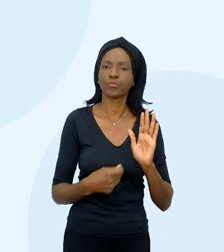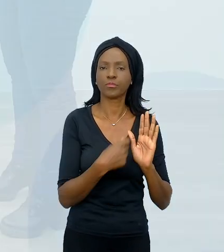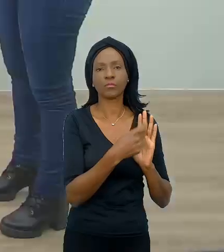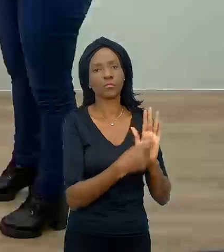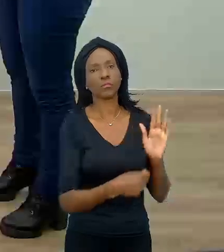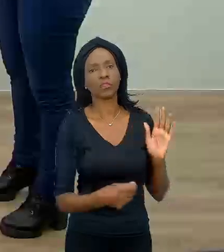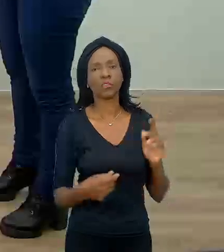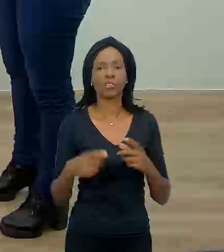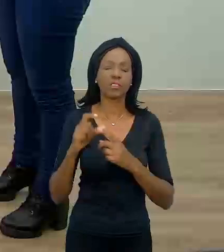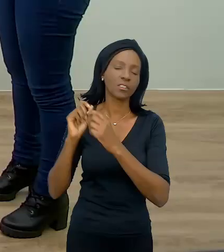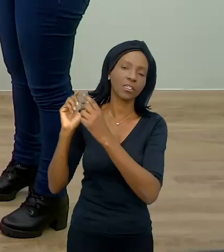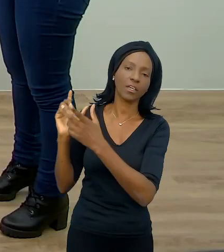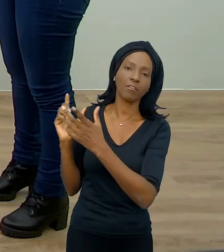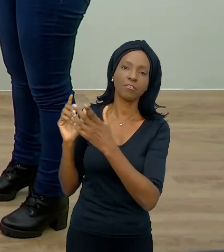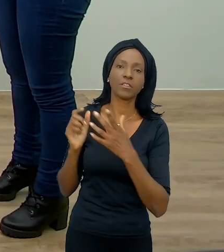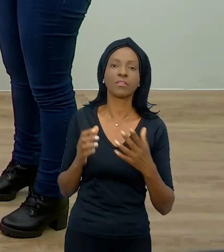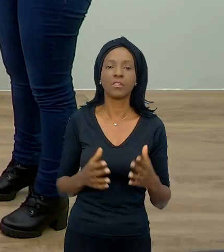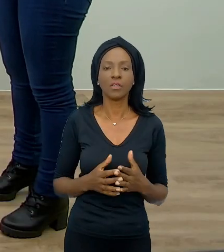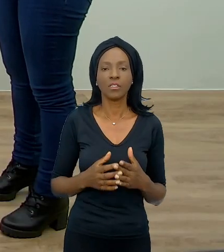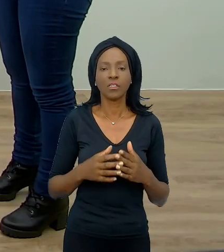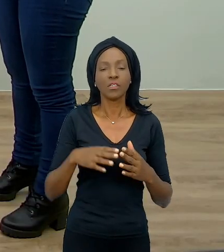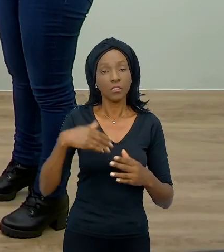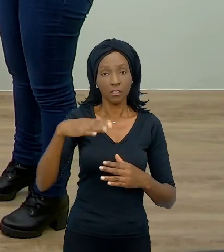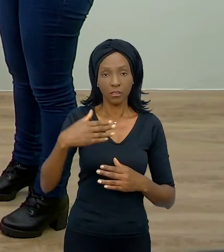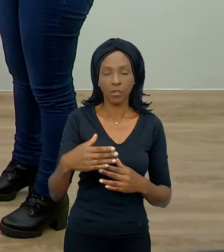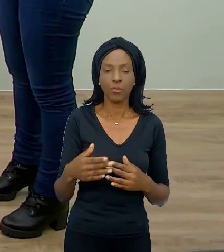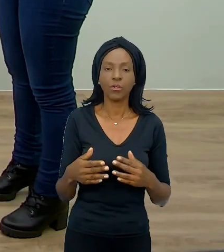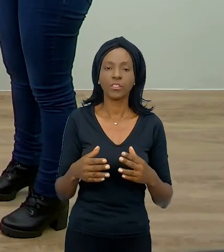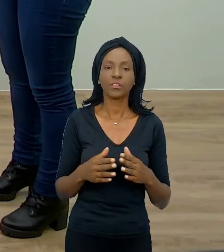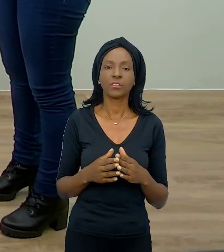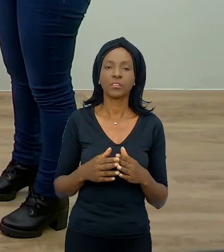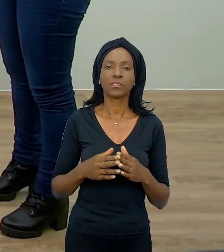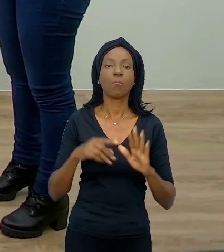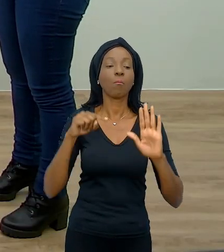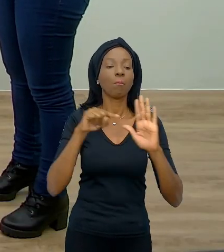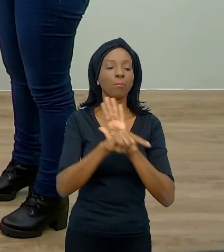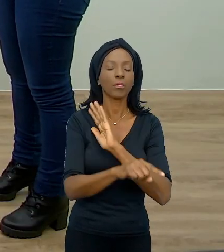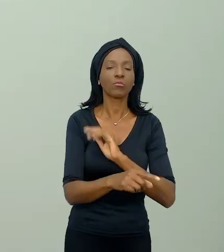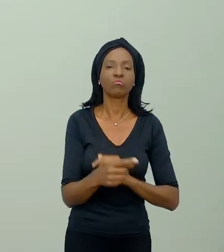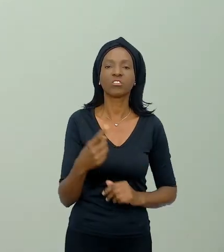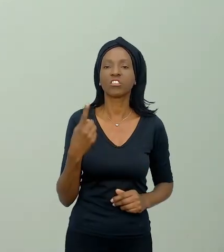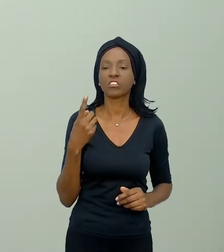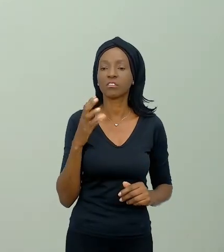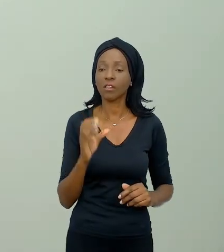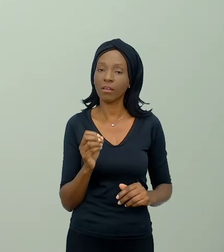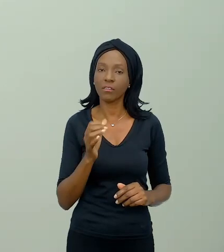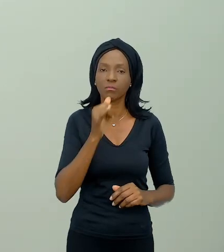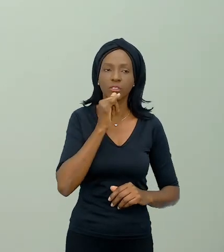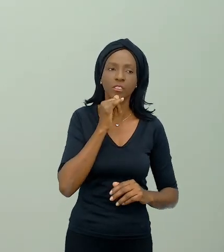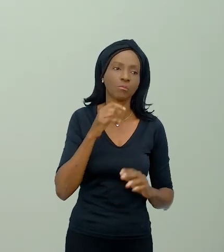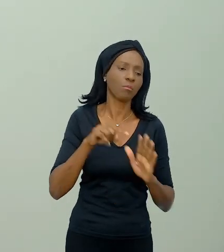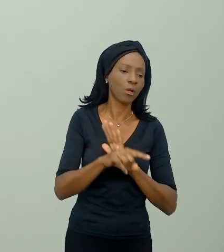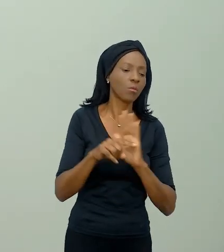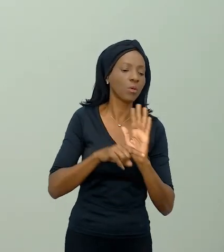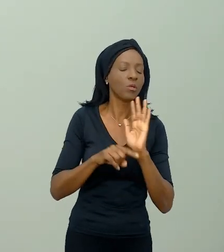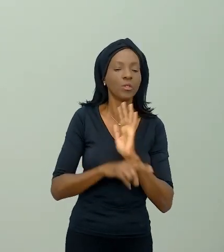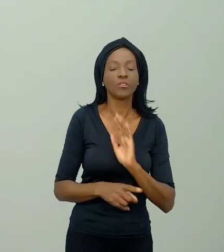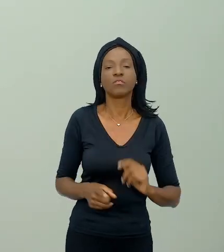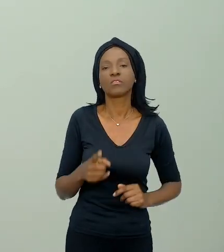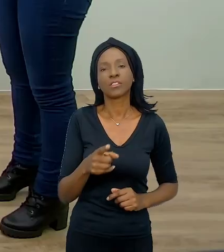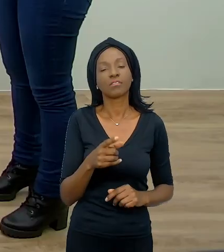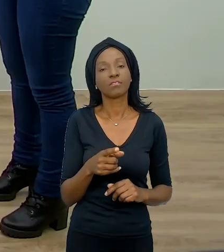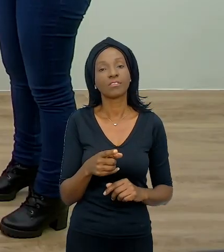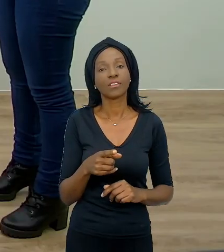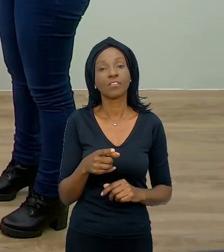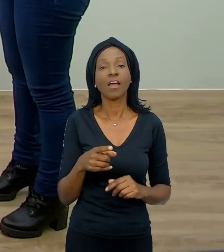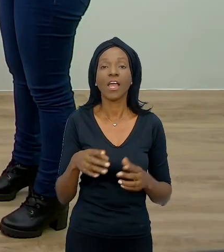para o estudante e logo na sequência ele coloca lá um questionário com 5 ou 10 questões, por exemplo. Então, nesse caso, está sendo